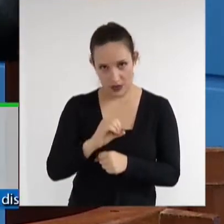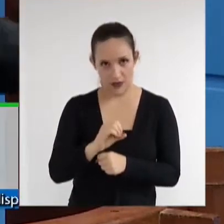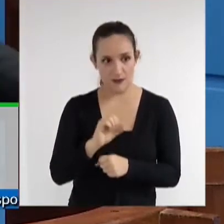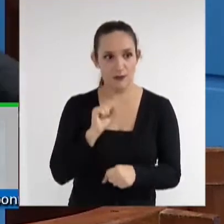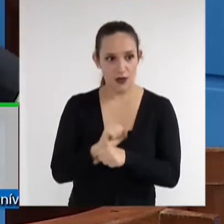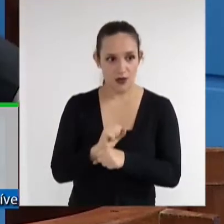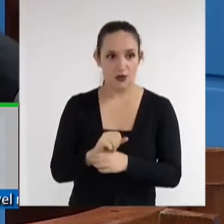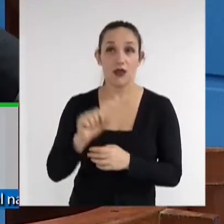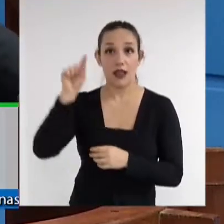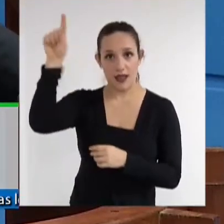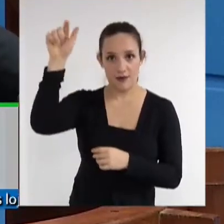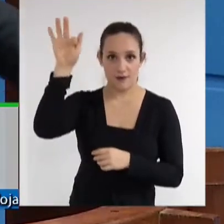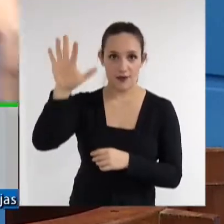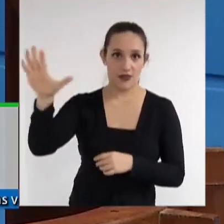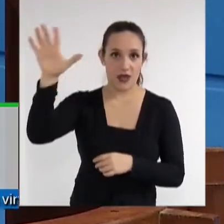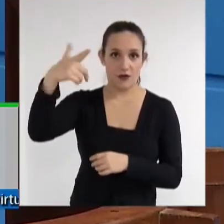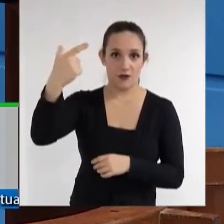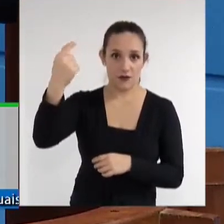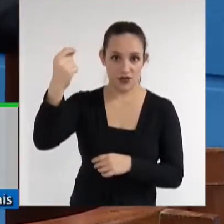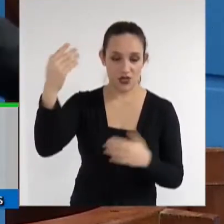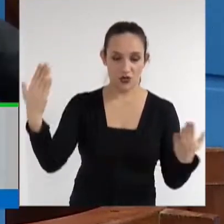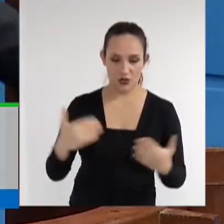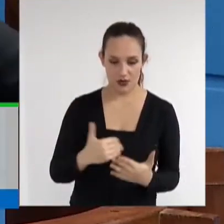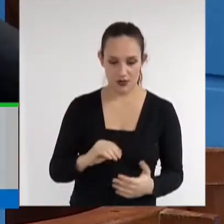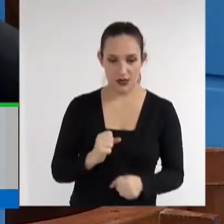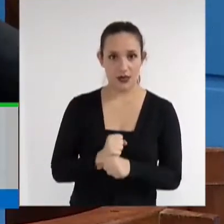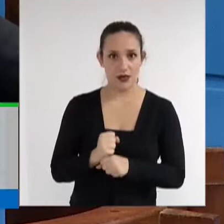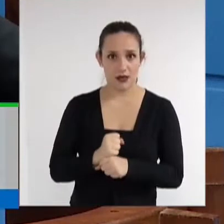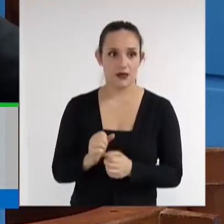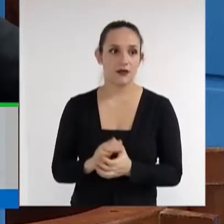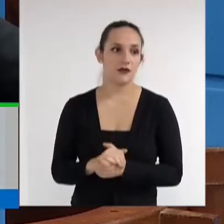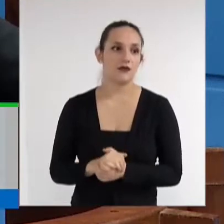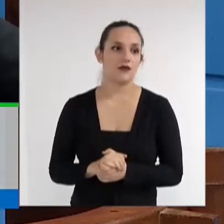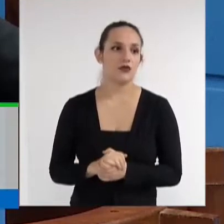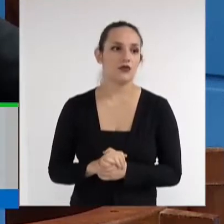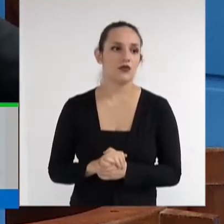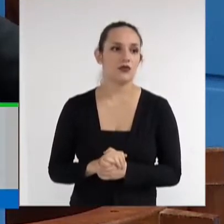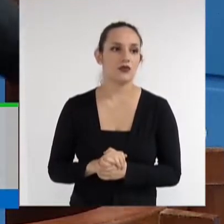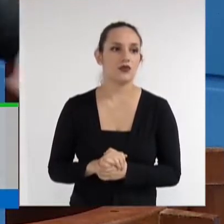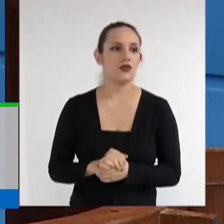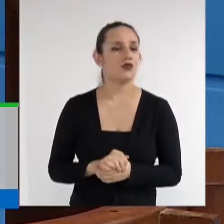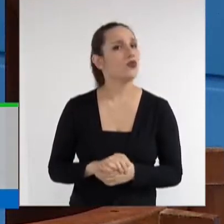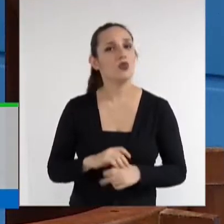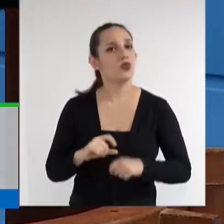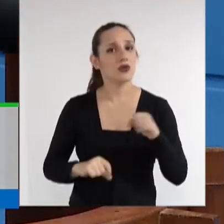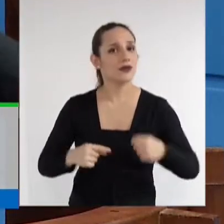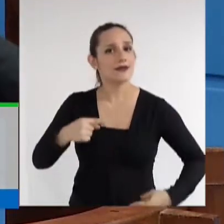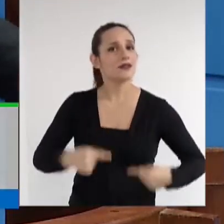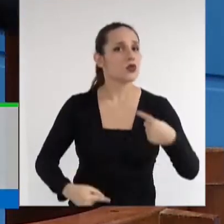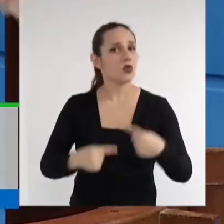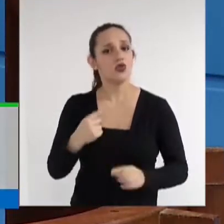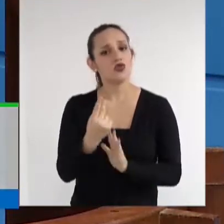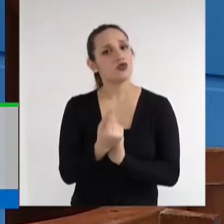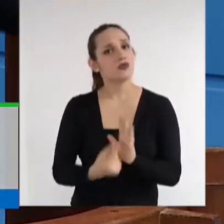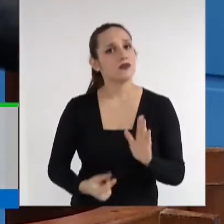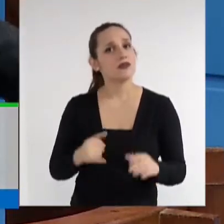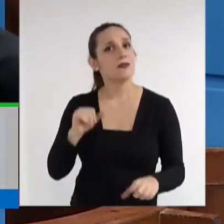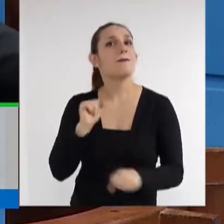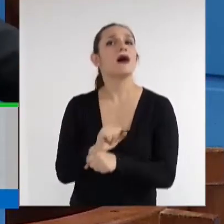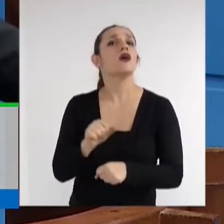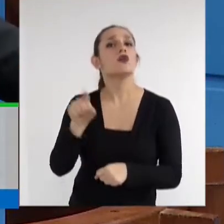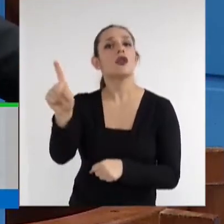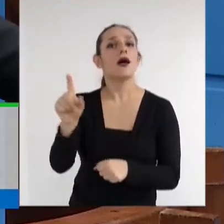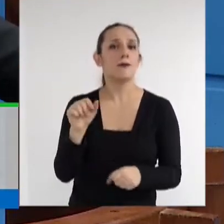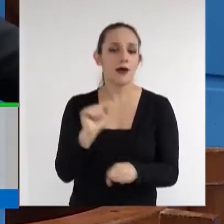federal foi por 20 anos. Então, o que nós vamos discutir no orçamento? O que nós vamos discutir no orçamento, se ele está